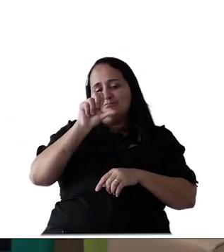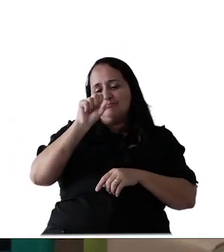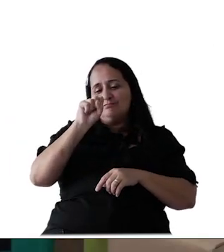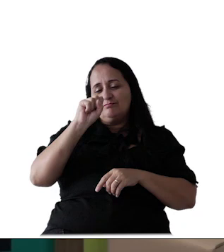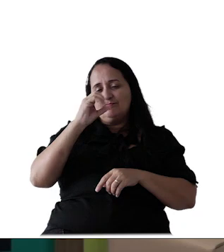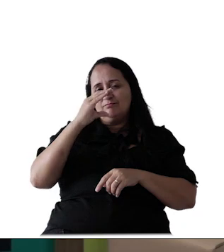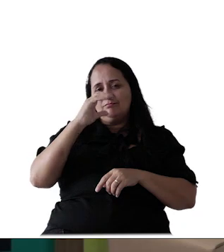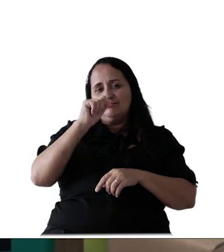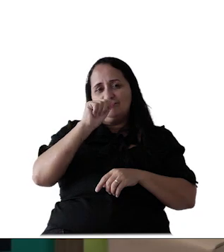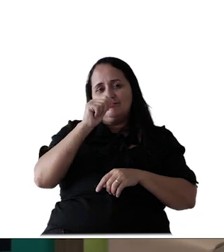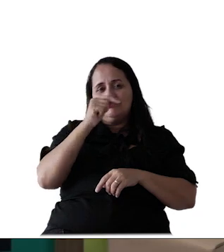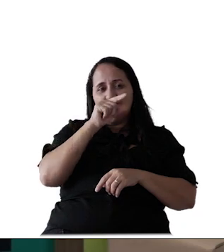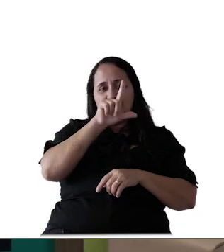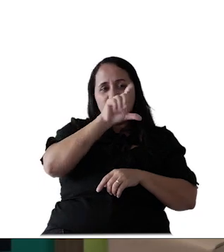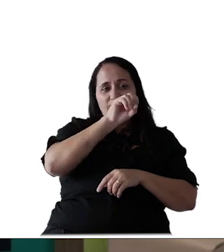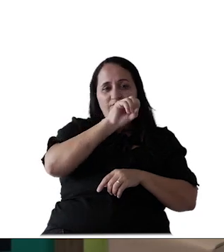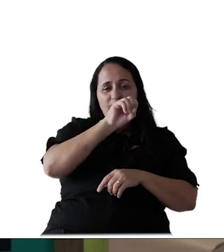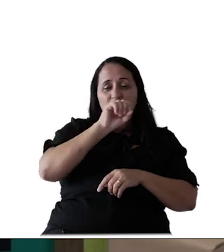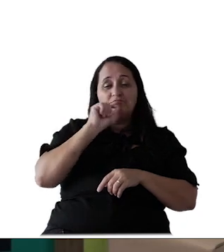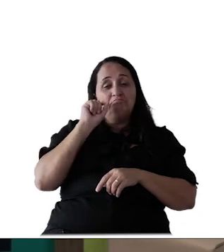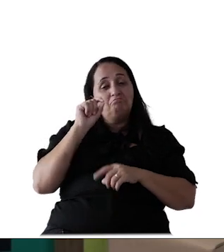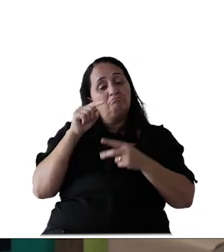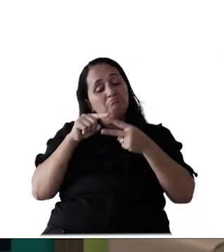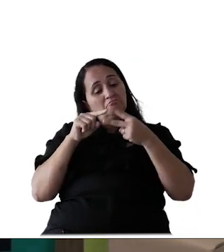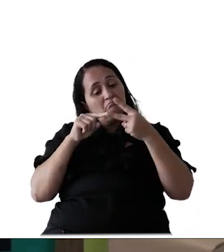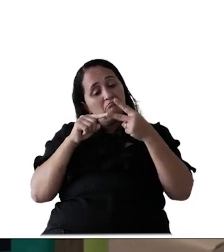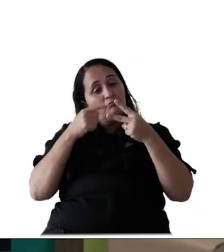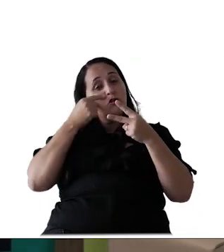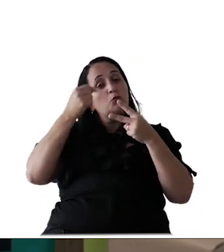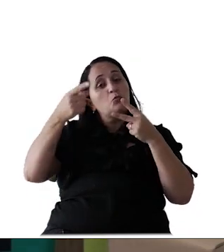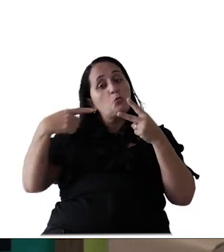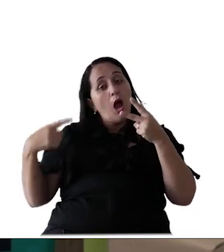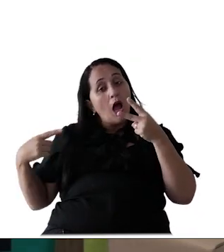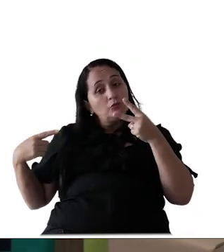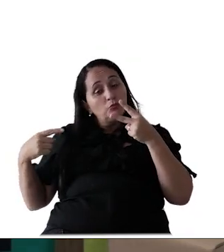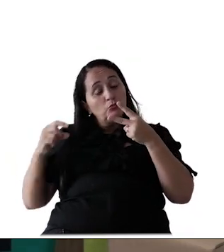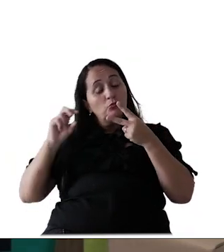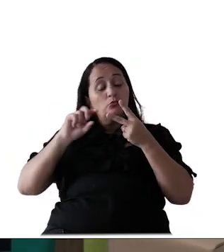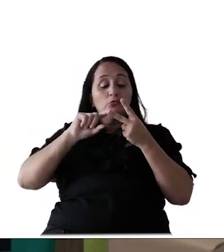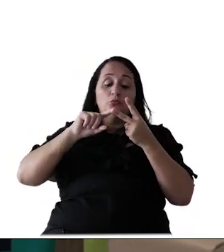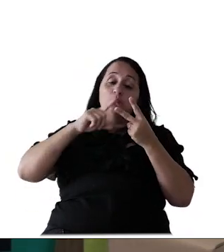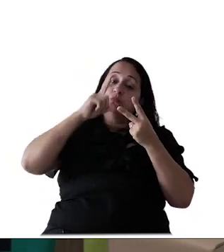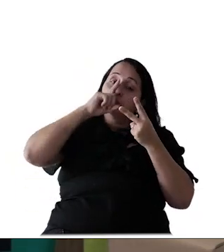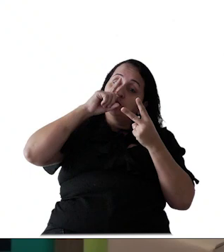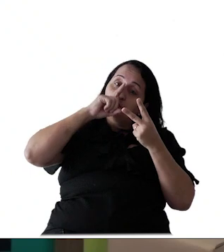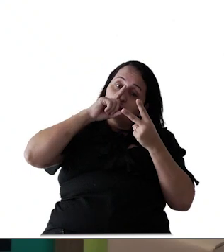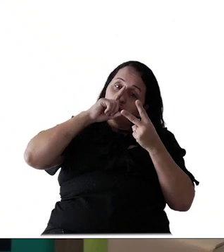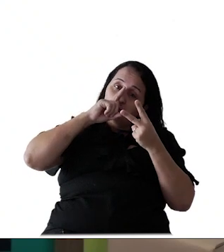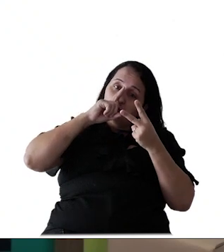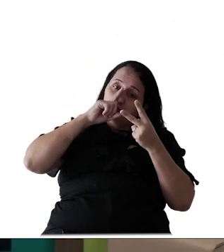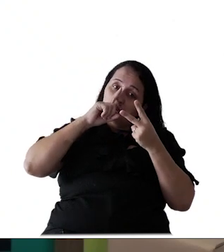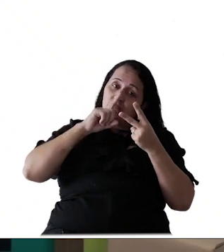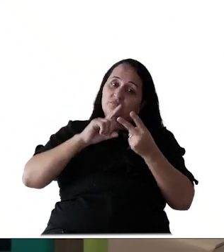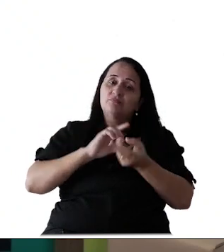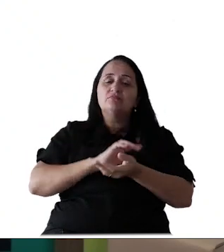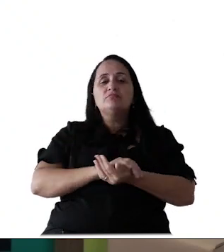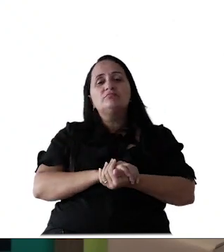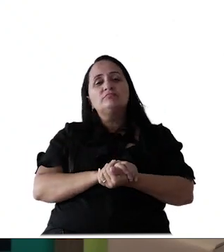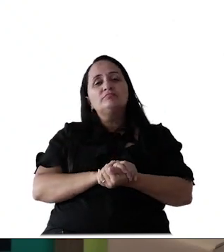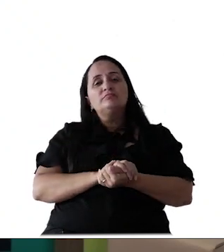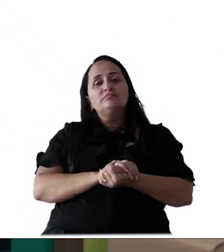ser o rato ou o biscoito. Essa partícula aqui, lo, pode ser,